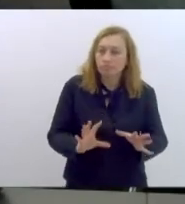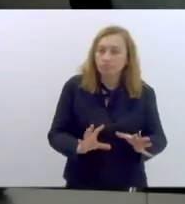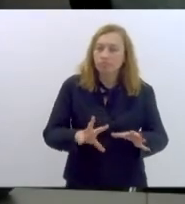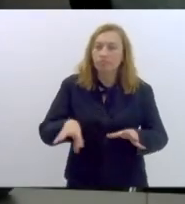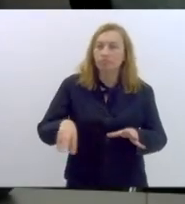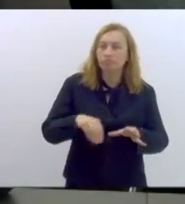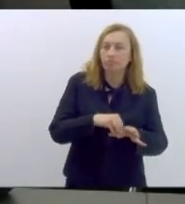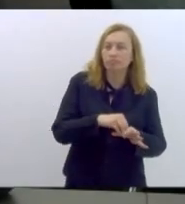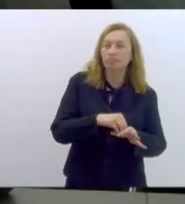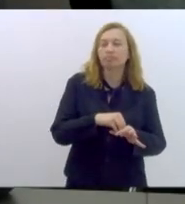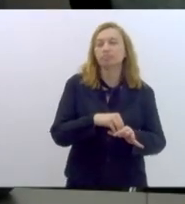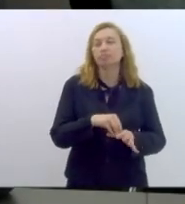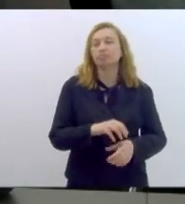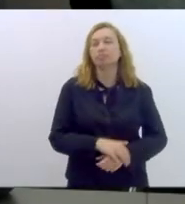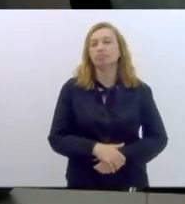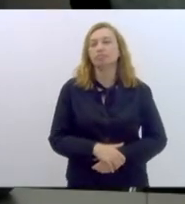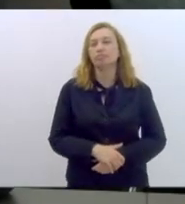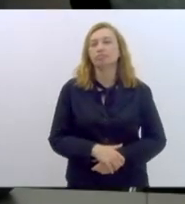suplantar